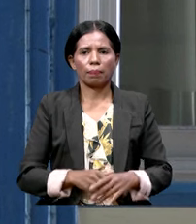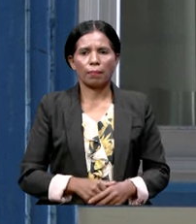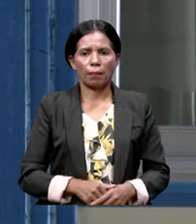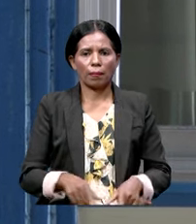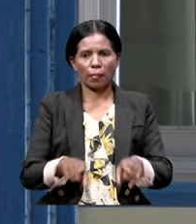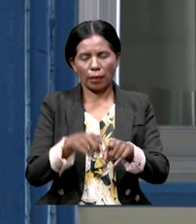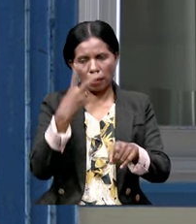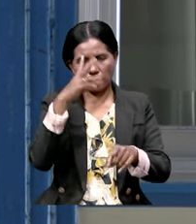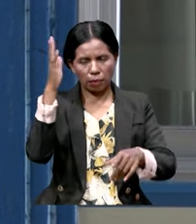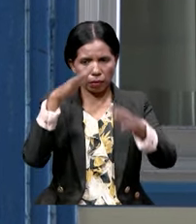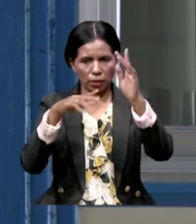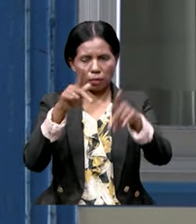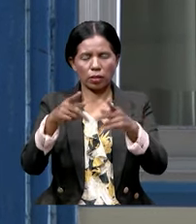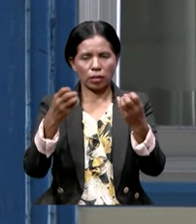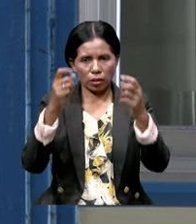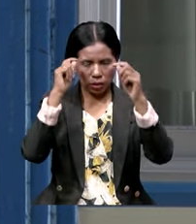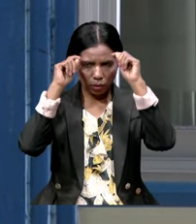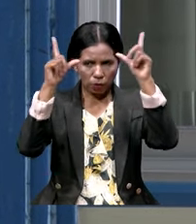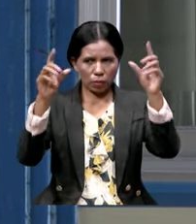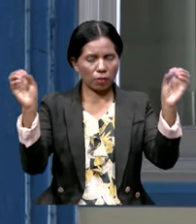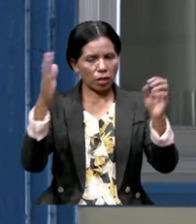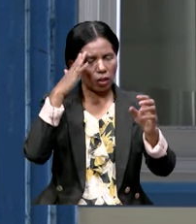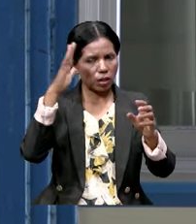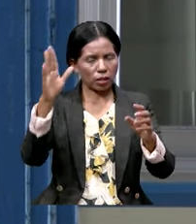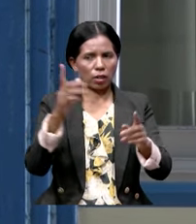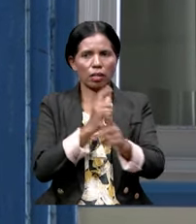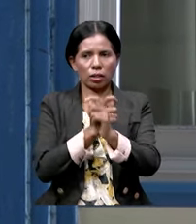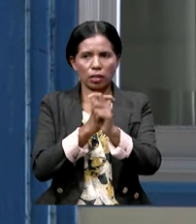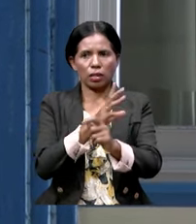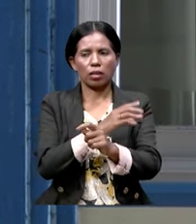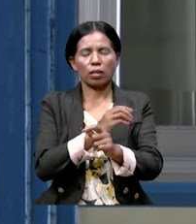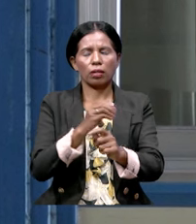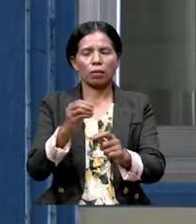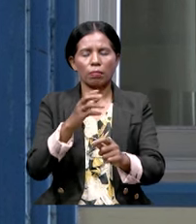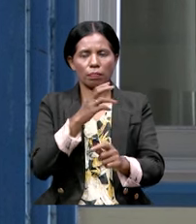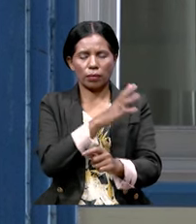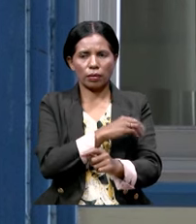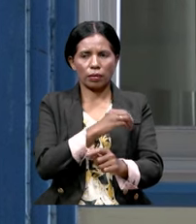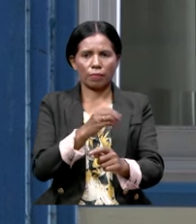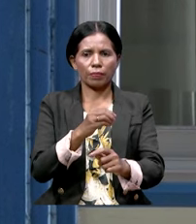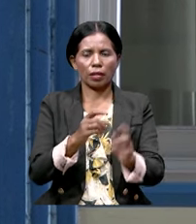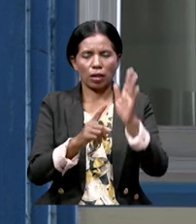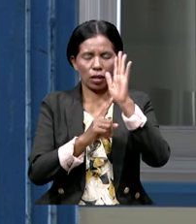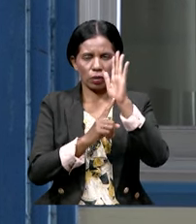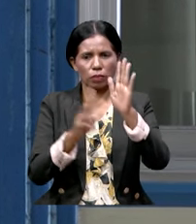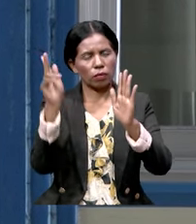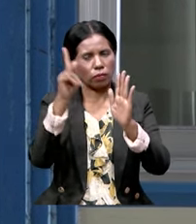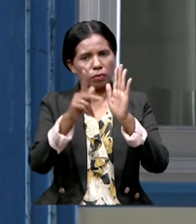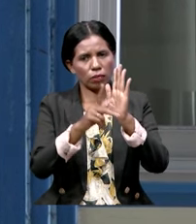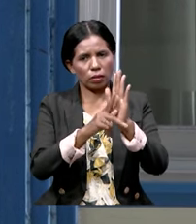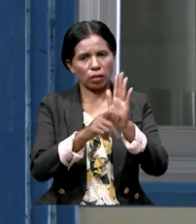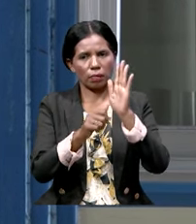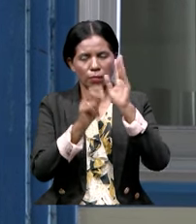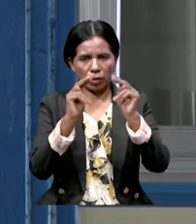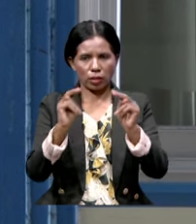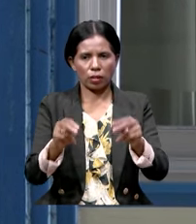Hareba problema timoruan barak la domina liang oficial tetung no portugues. No eru ortografia nebe na klekar, maka precisa